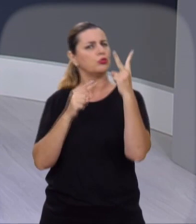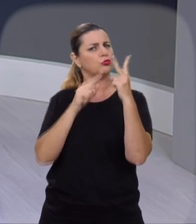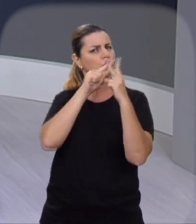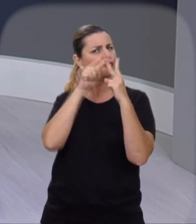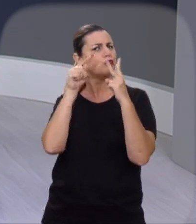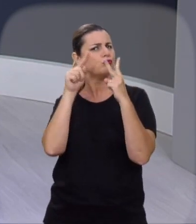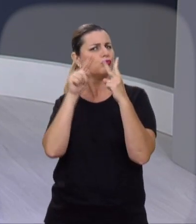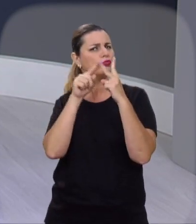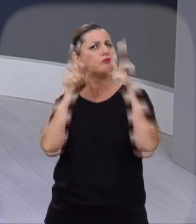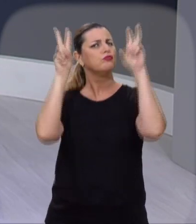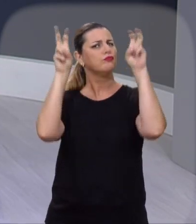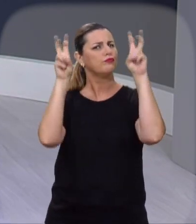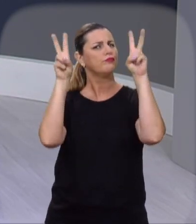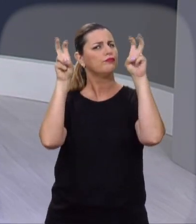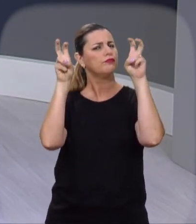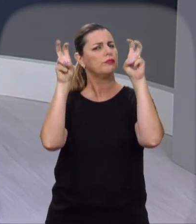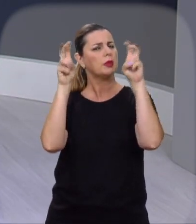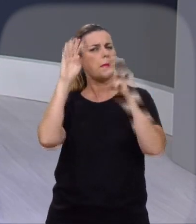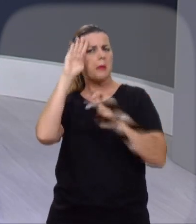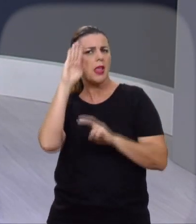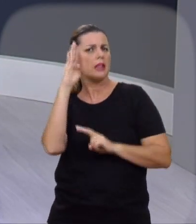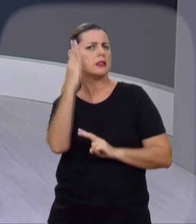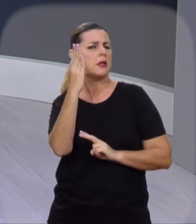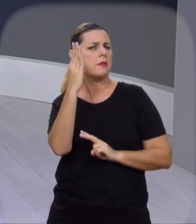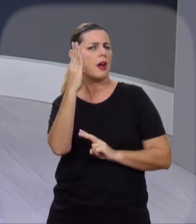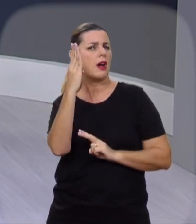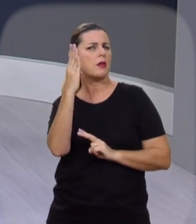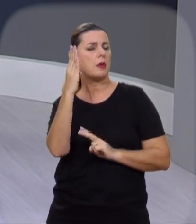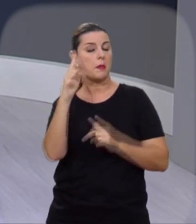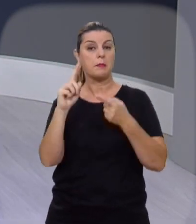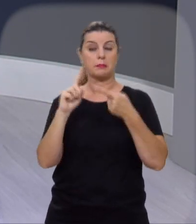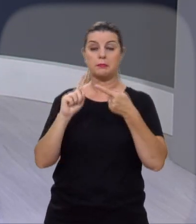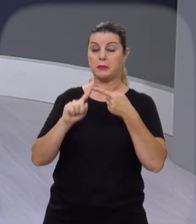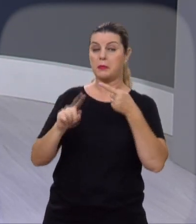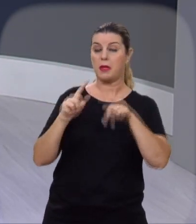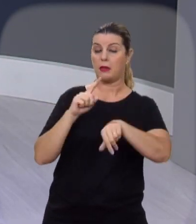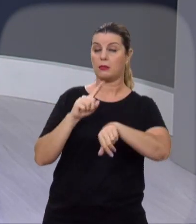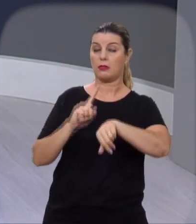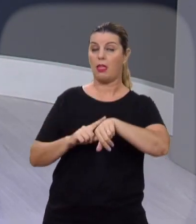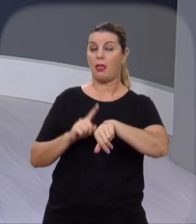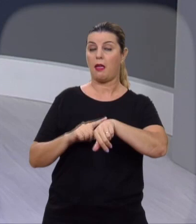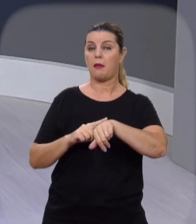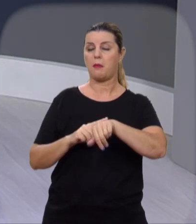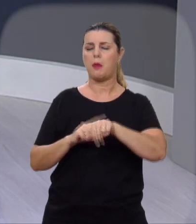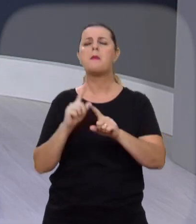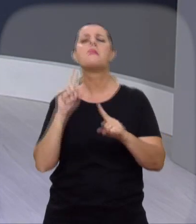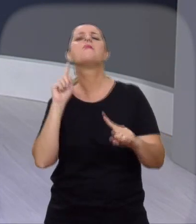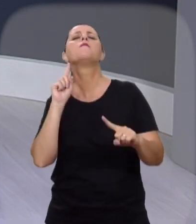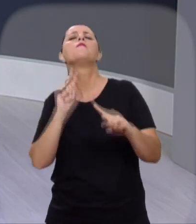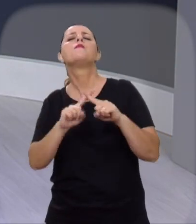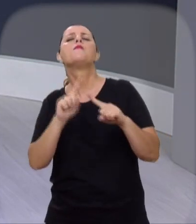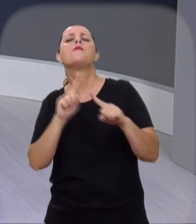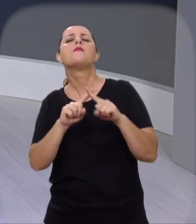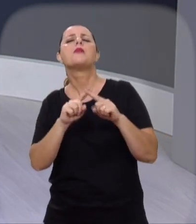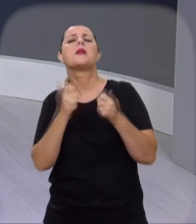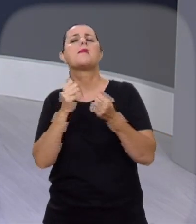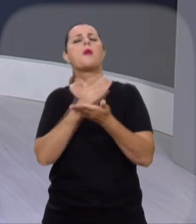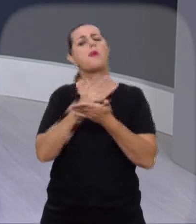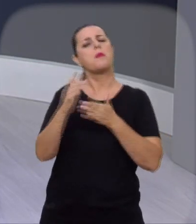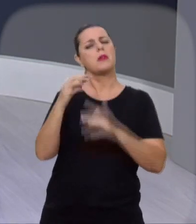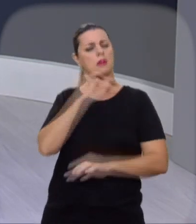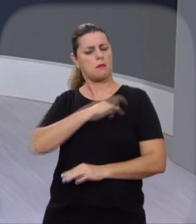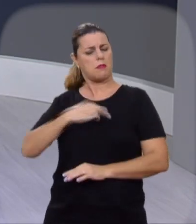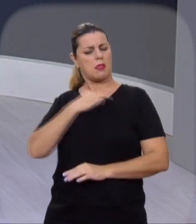dois títulos principais, que nesse primeiro momento vai ser: por que devemos implantar o Ministério com